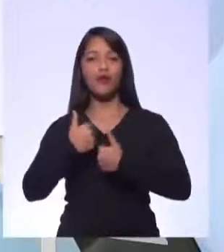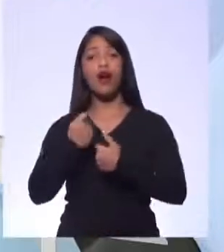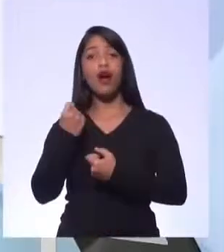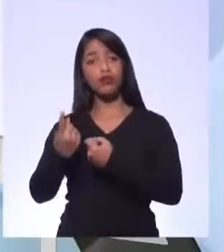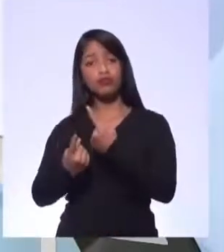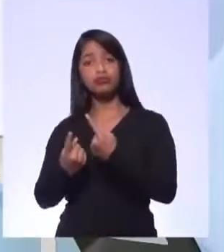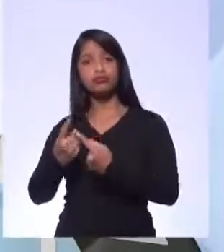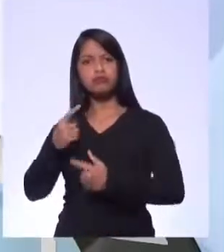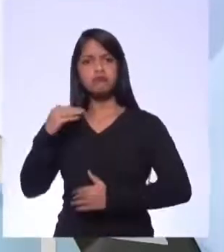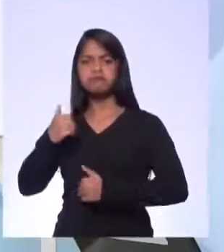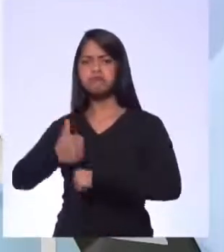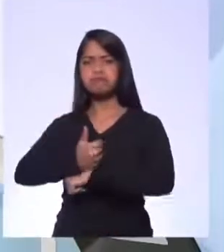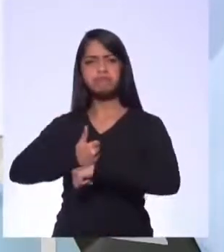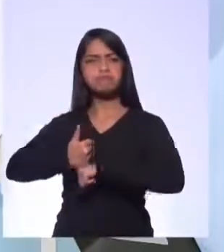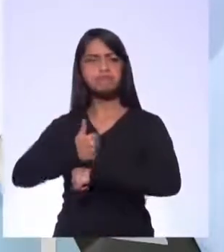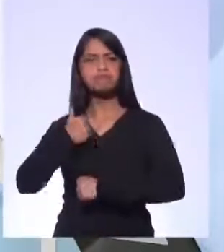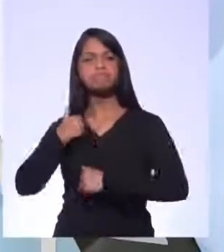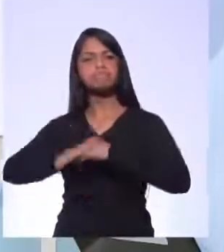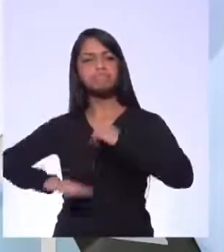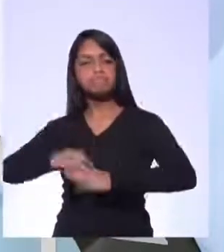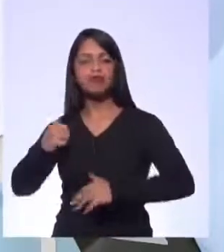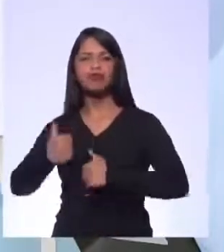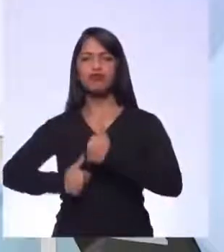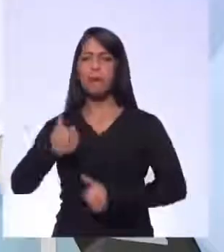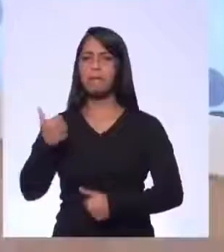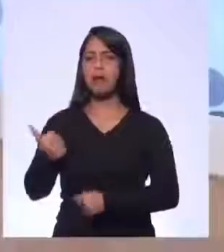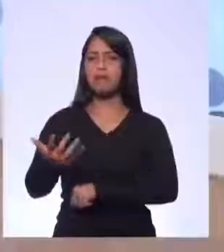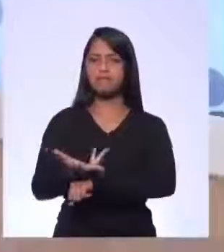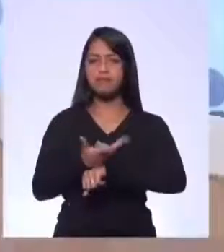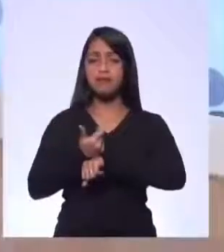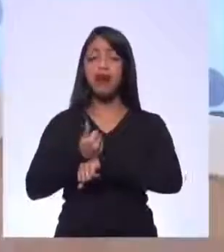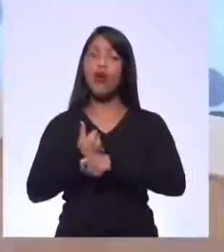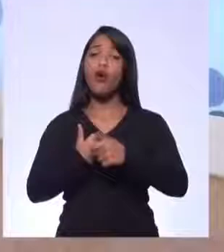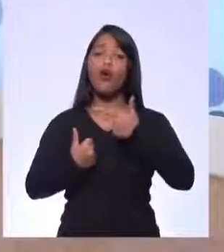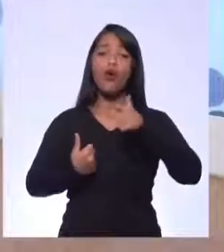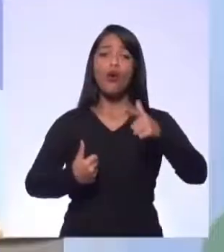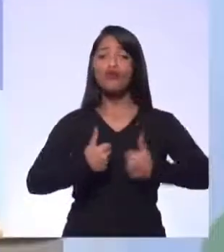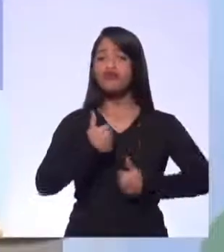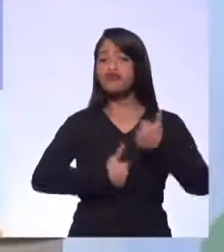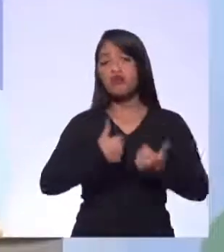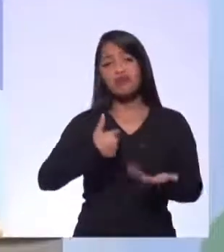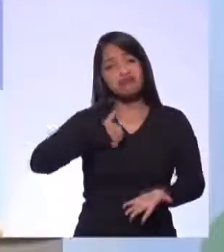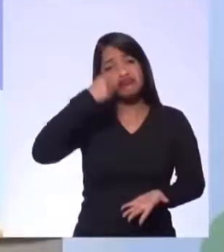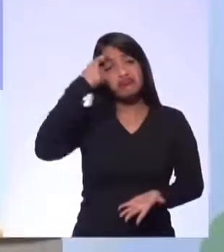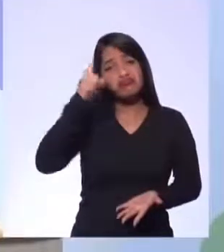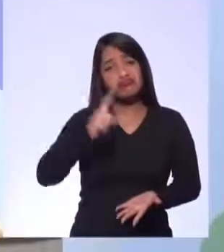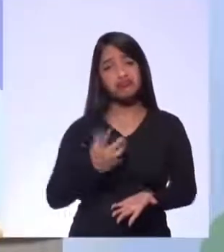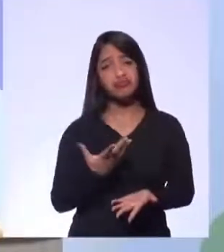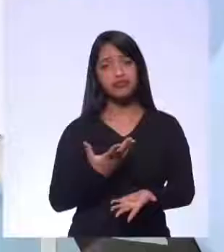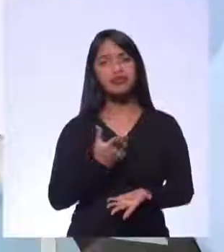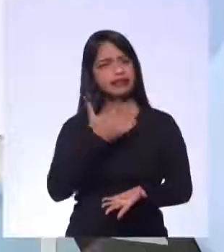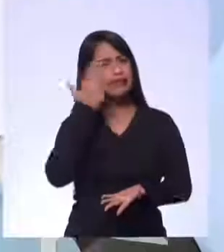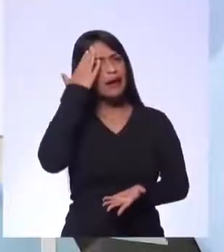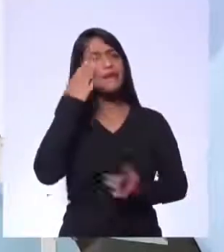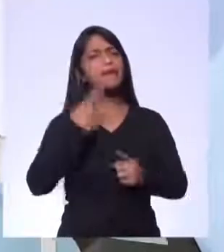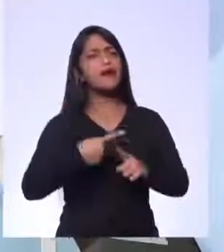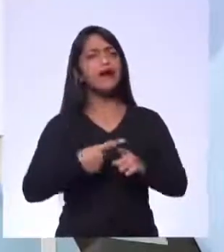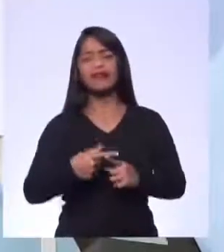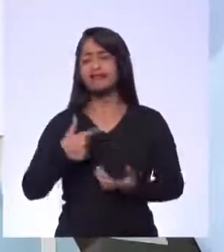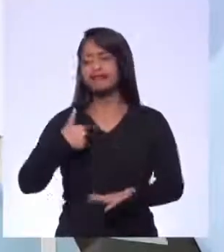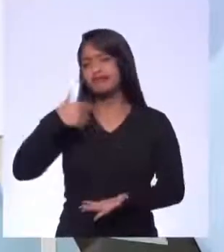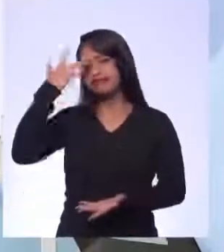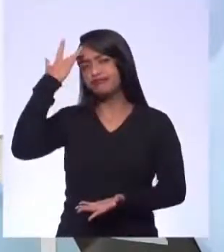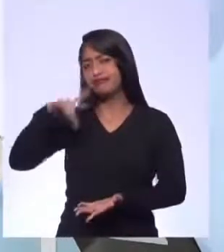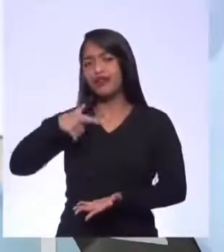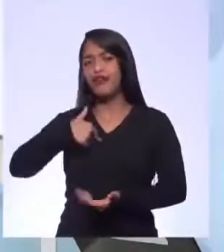o outro? Será porque eles praticam mais que o outro? Não sei. I don't know, I can't play soccer. You can't play soccer? No, I'm